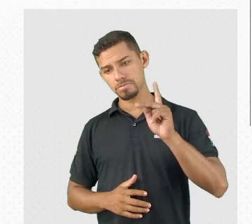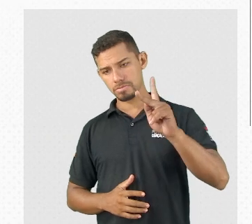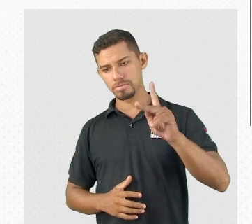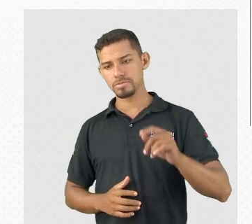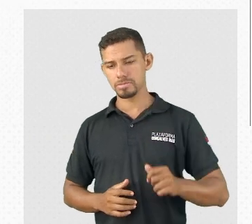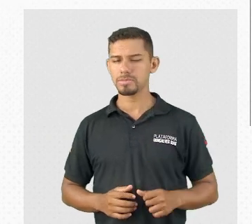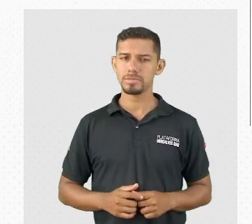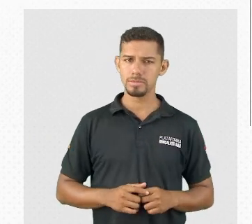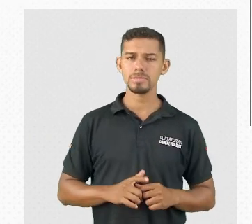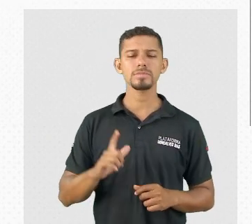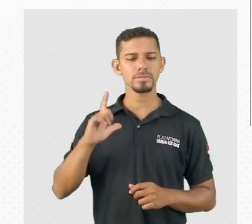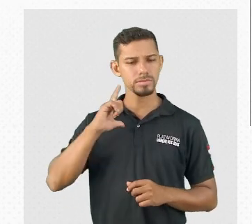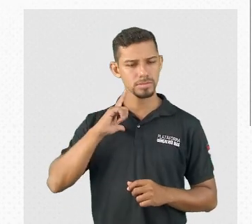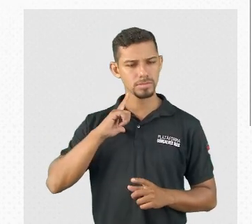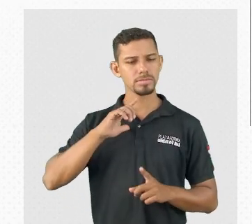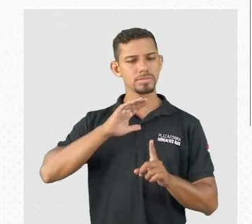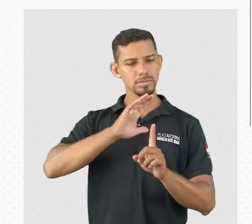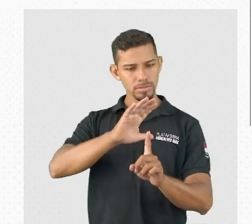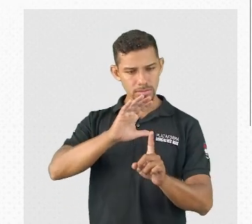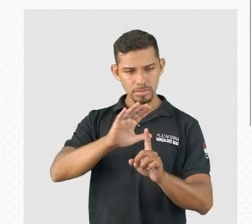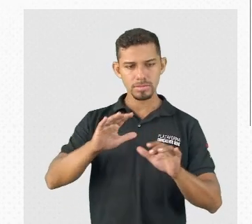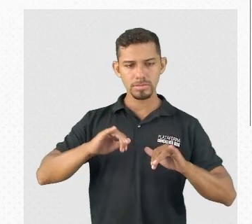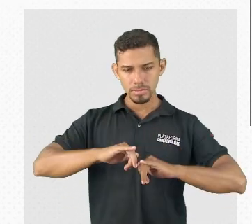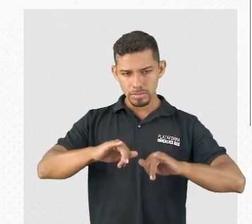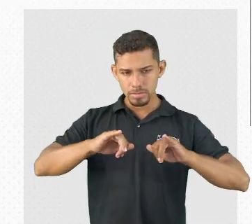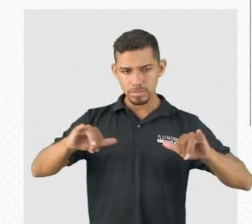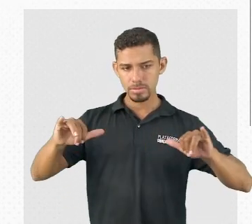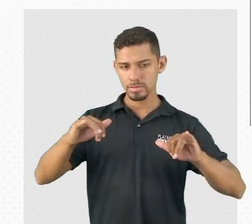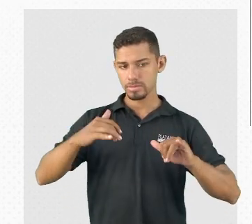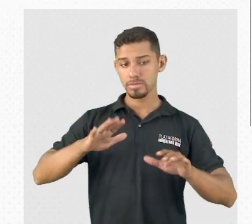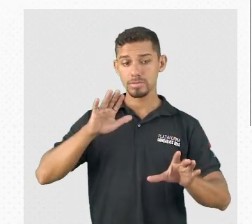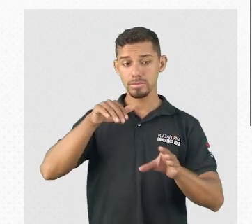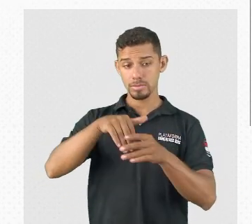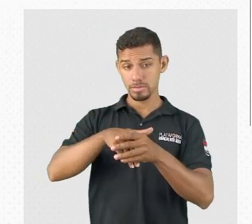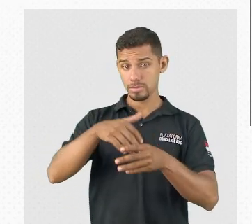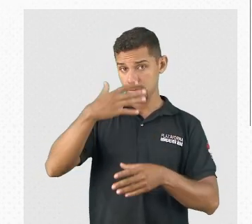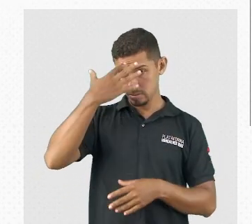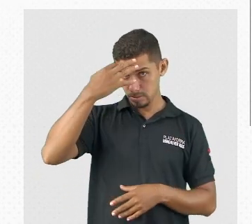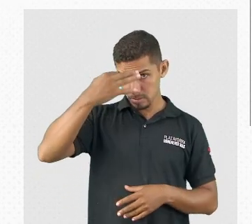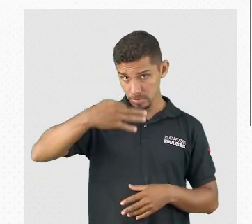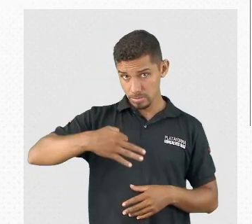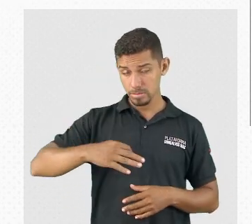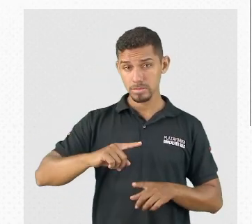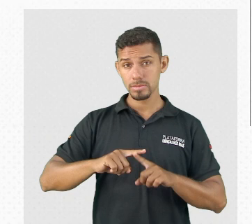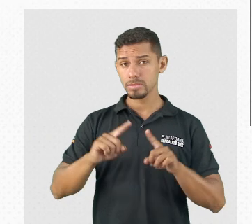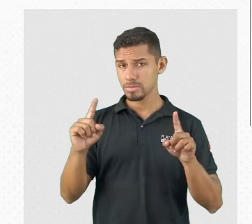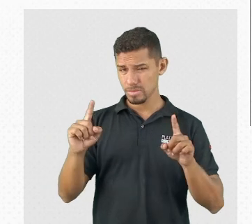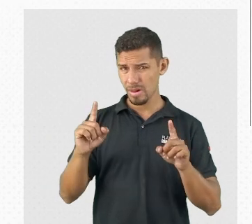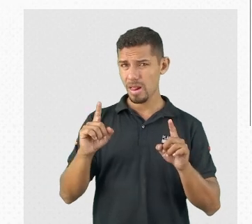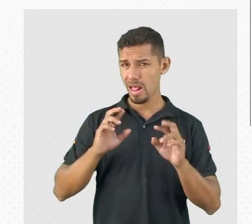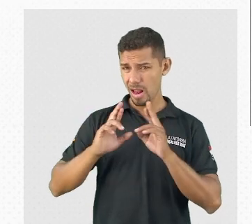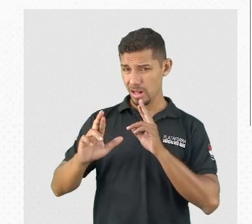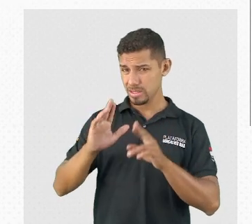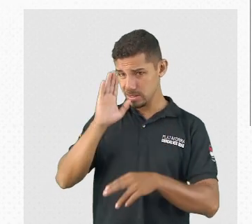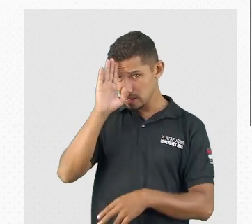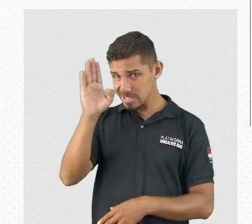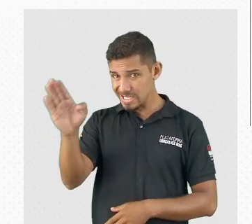né? Existe aí muita propaganda de incentivo ao voto consciente, mas isso tem relação direta